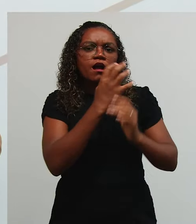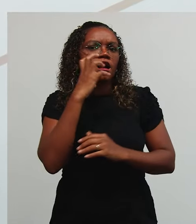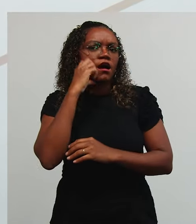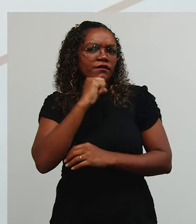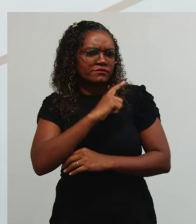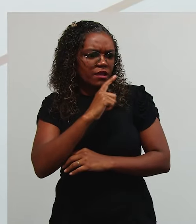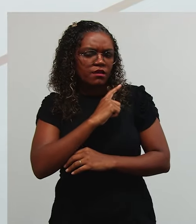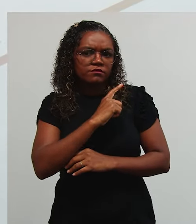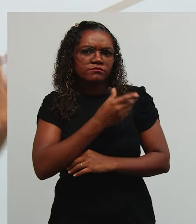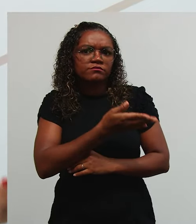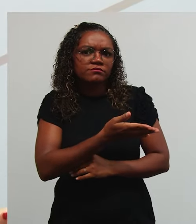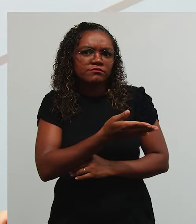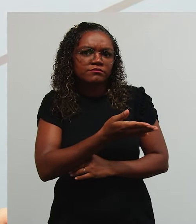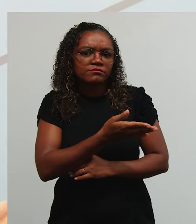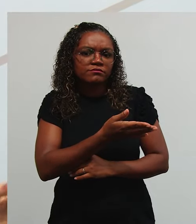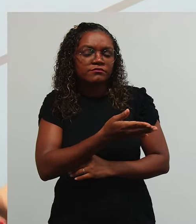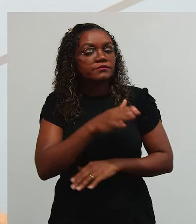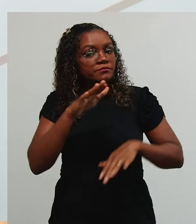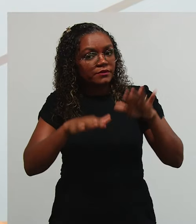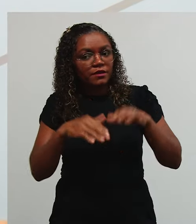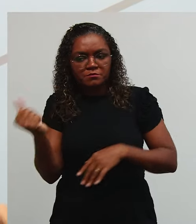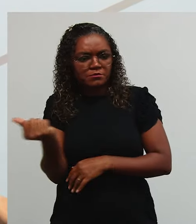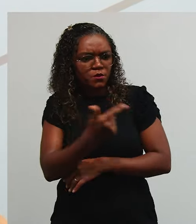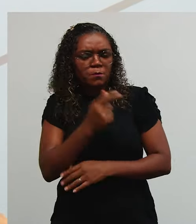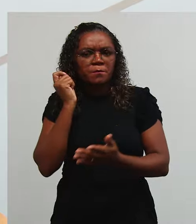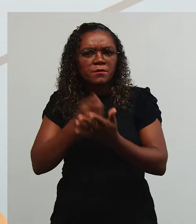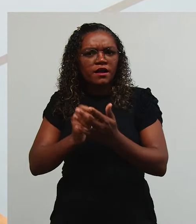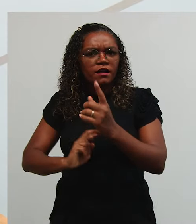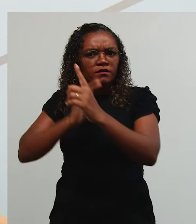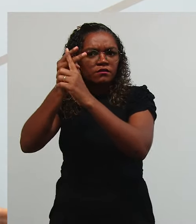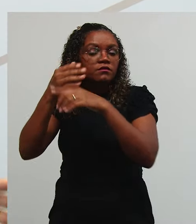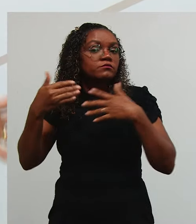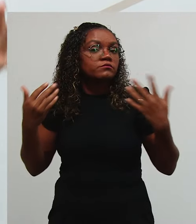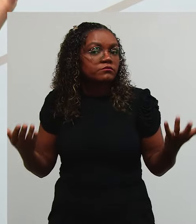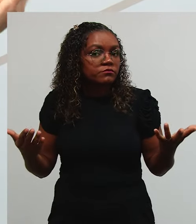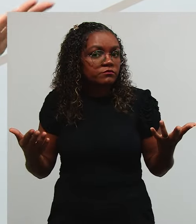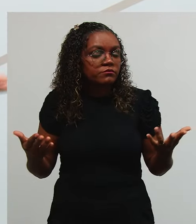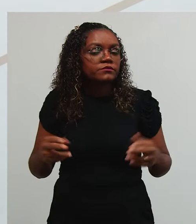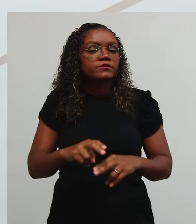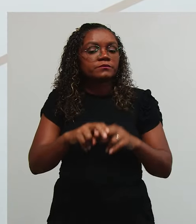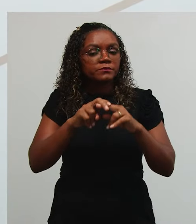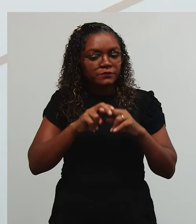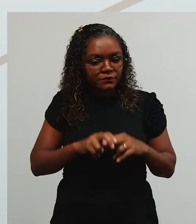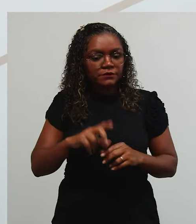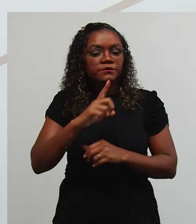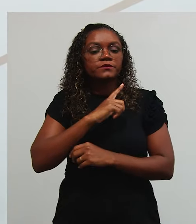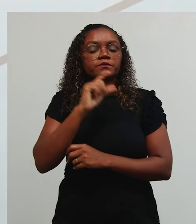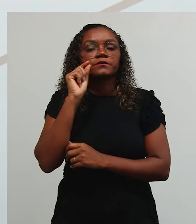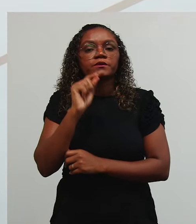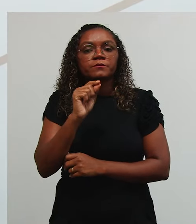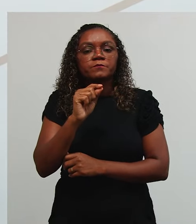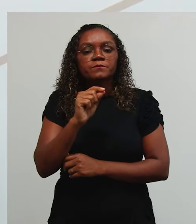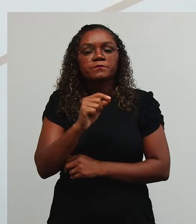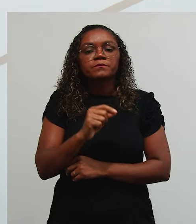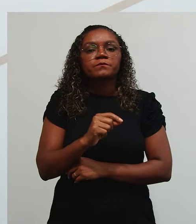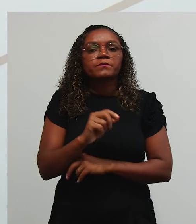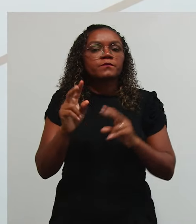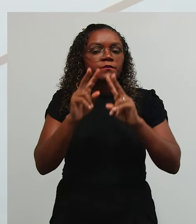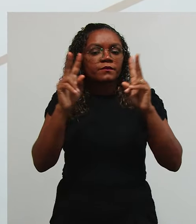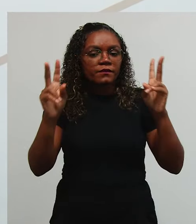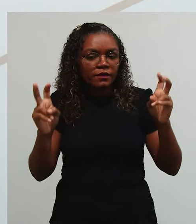patrimônio né Muito grande isso isso é um problema do Brasil Inclusive tem um recorte eh